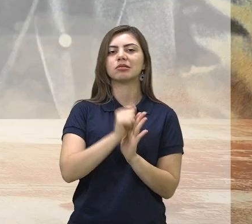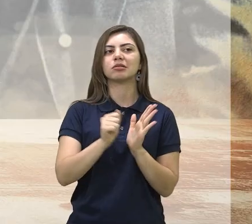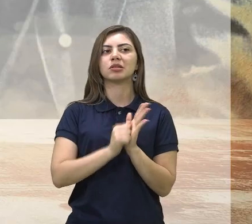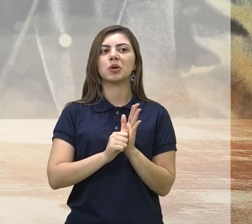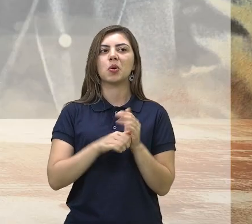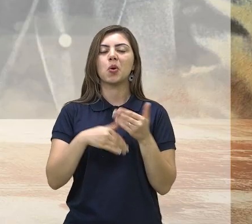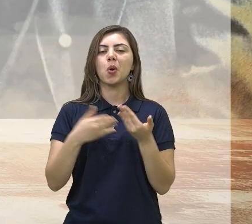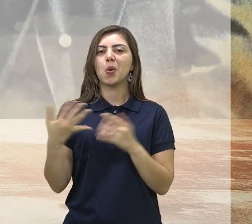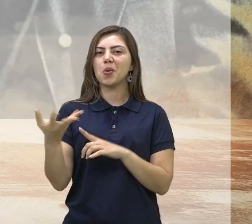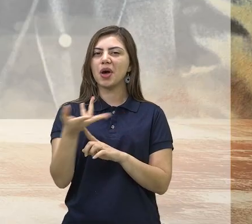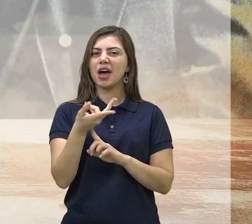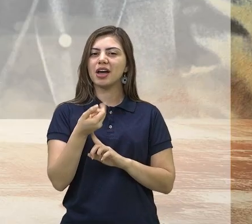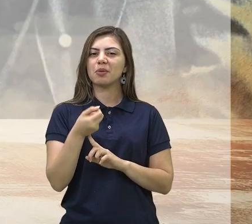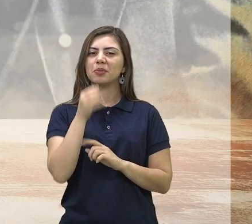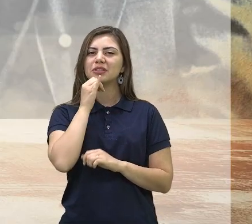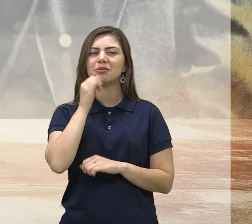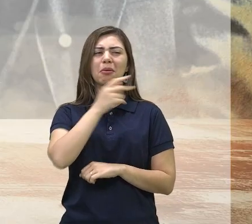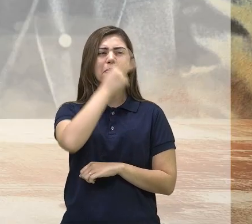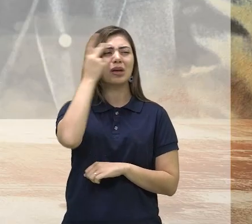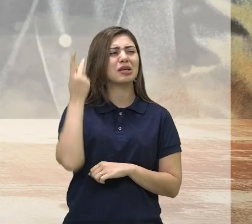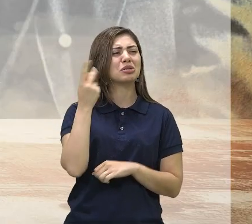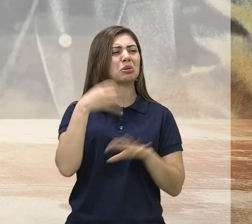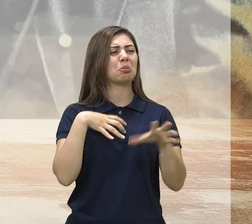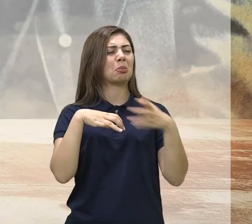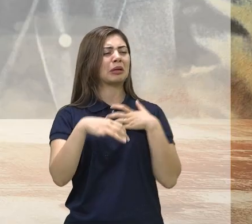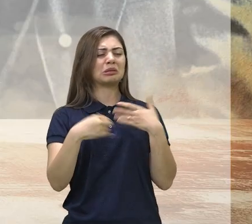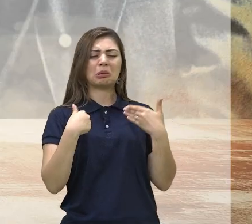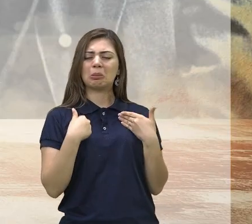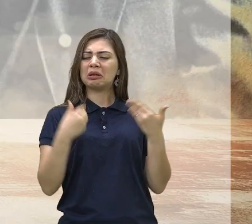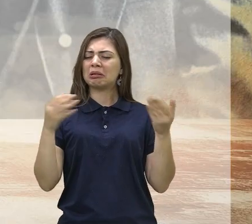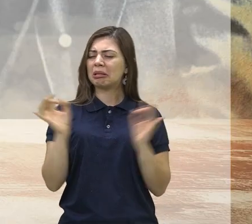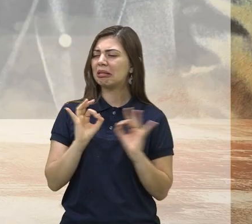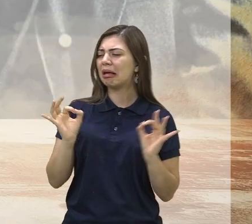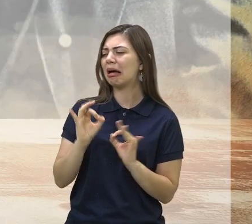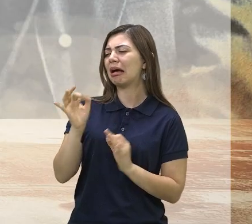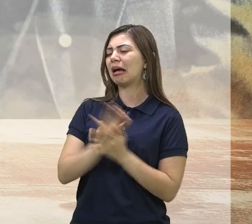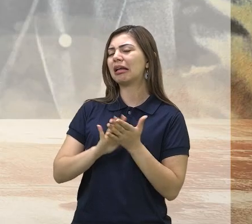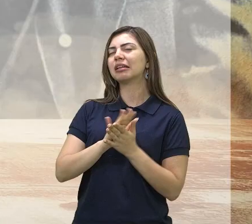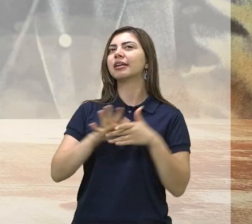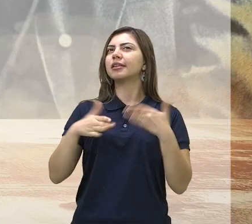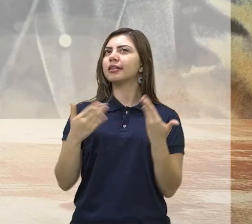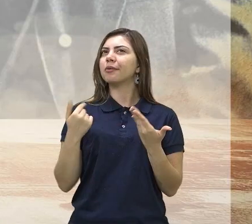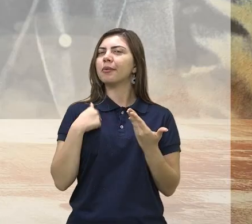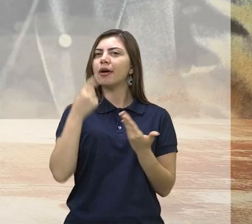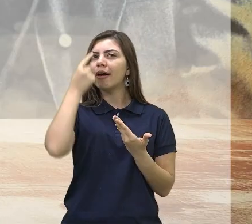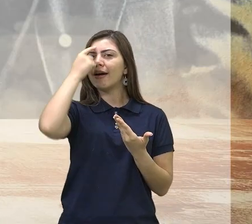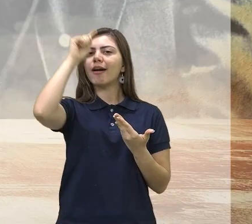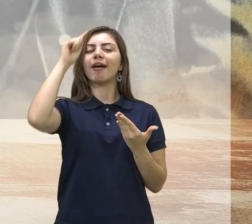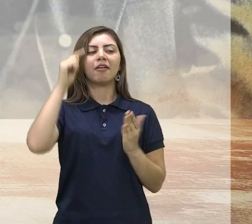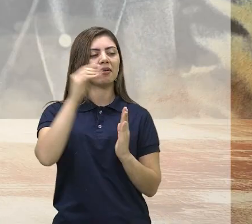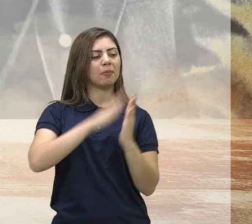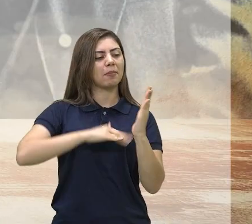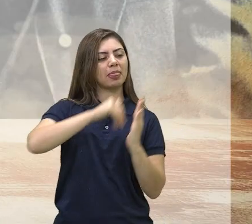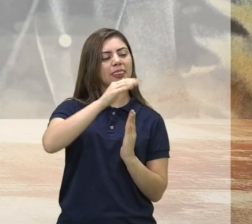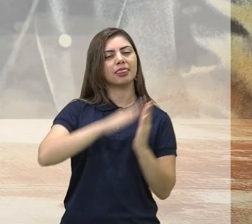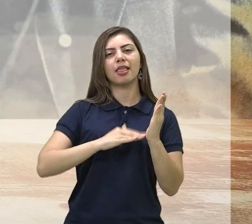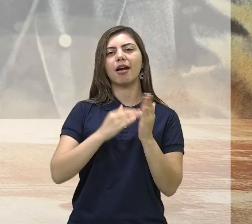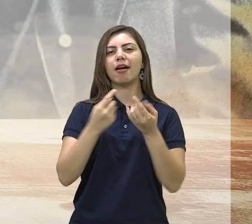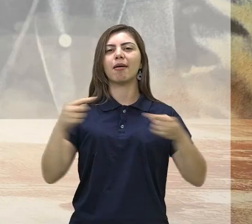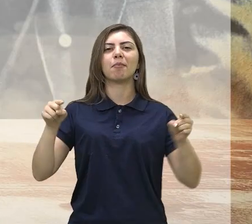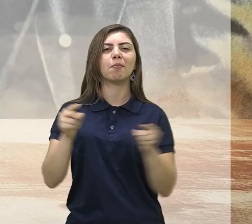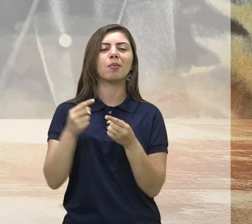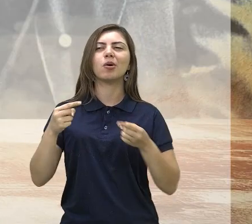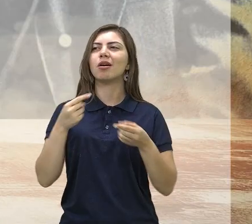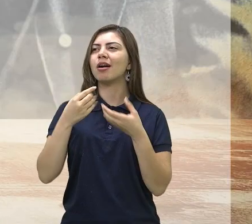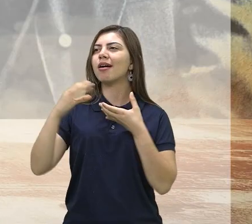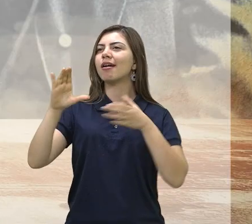Já se sentiram assim, ninguém me entende, então eu vou escrever, eu vou pintar, eu vou fazer uma música, eu vou cantar